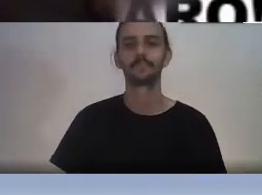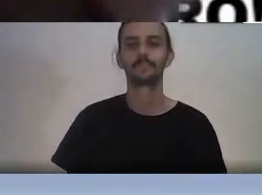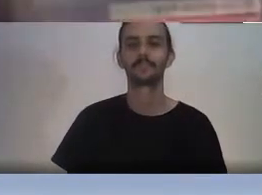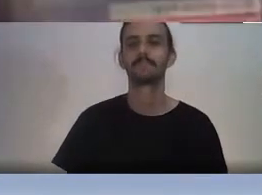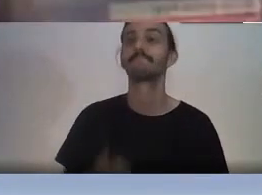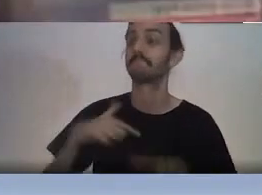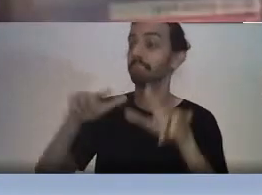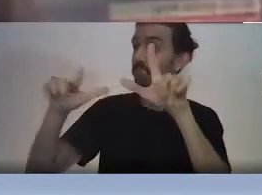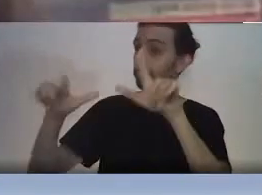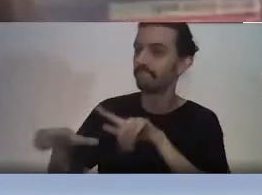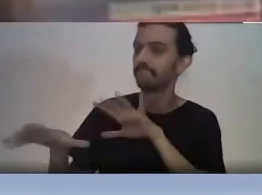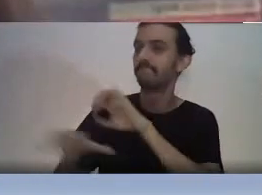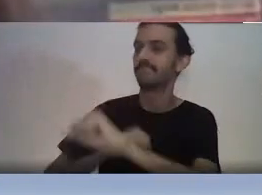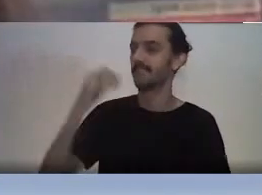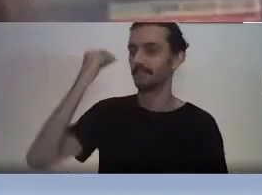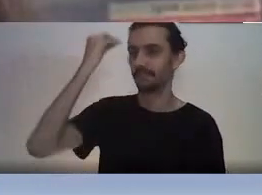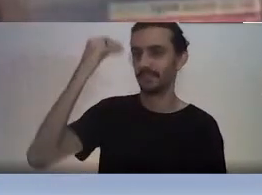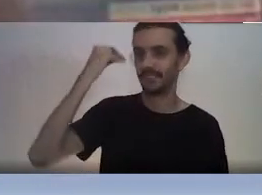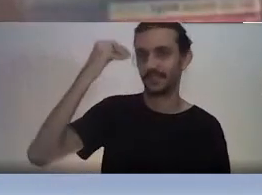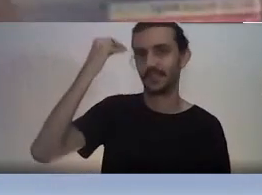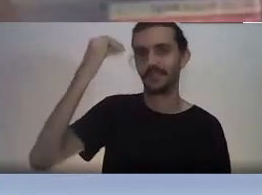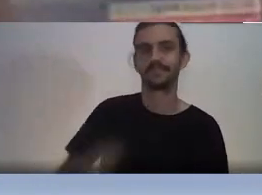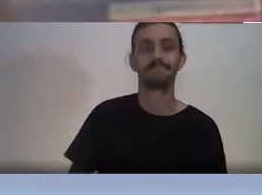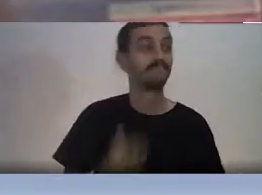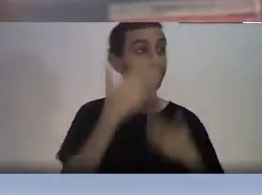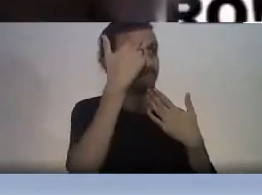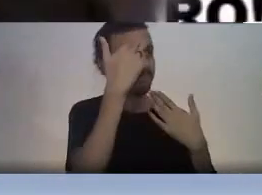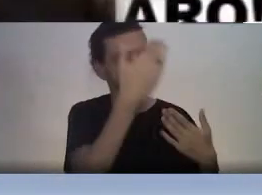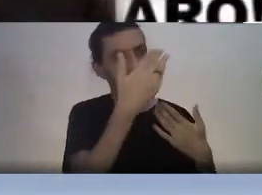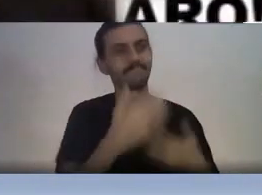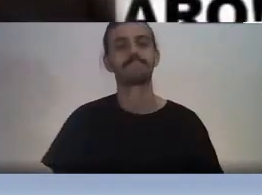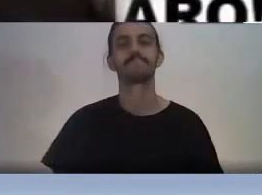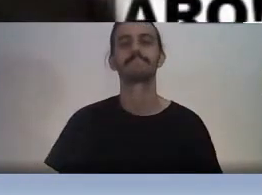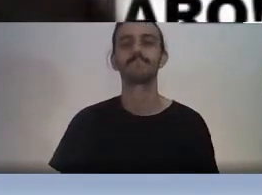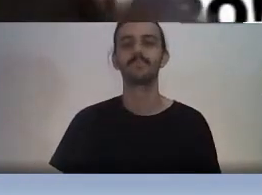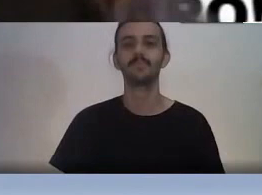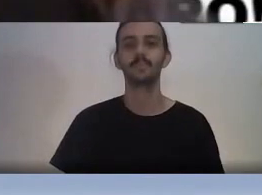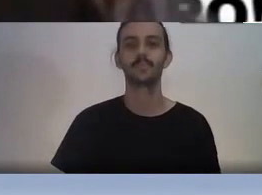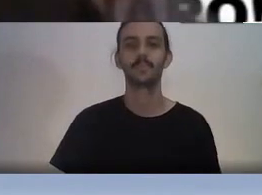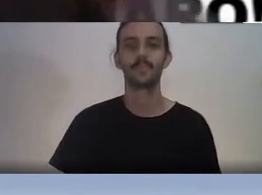concedo o grau de psicólogo. Muito obrigado.